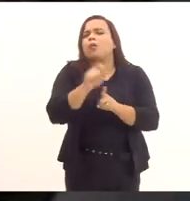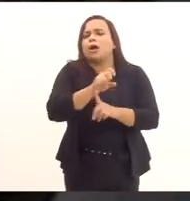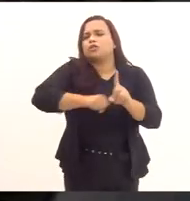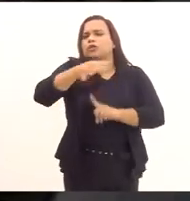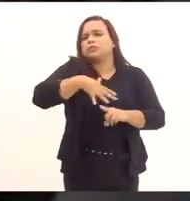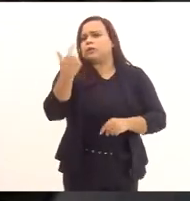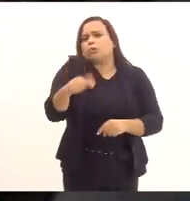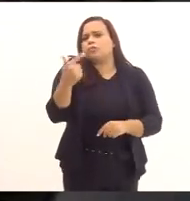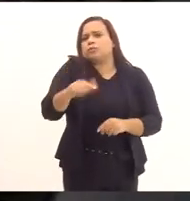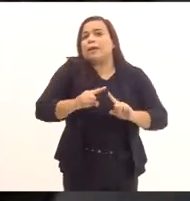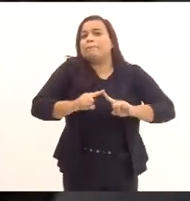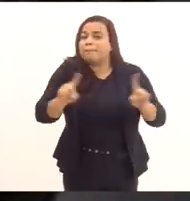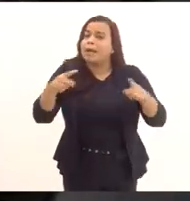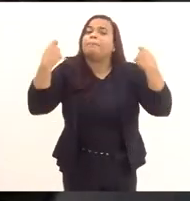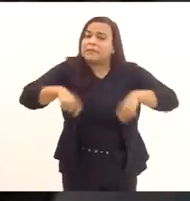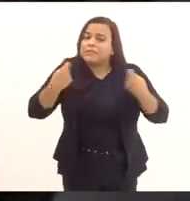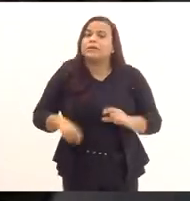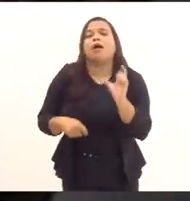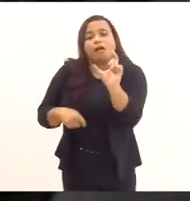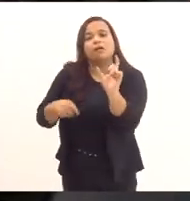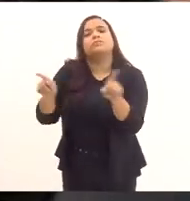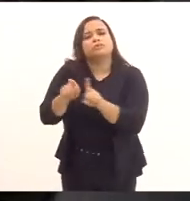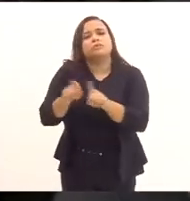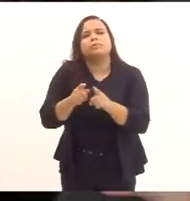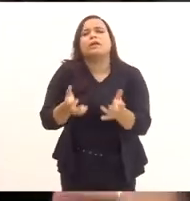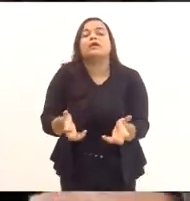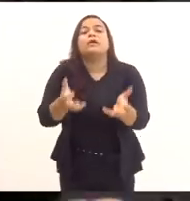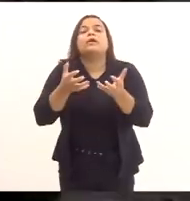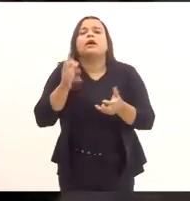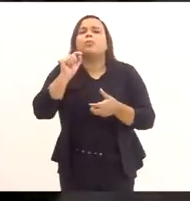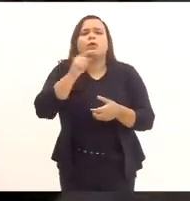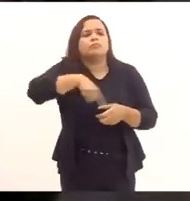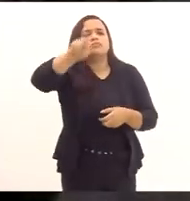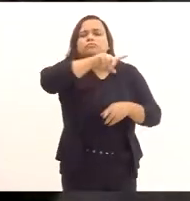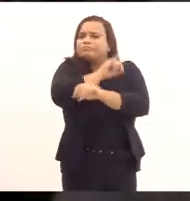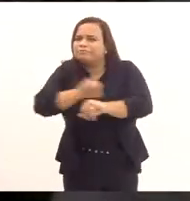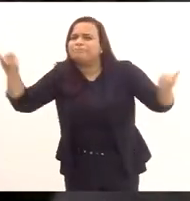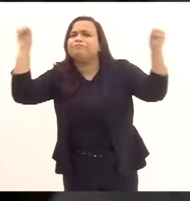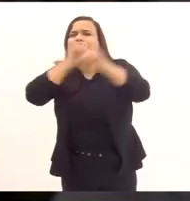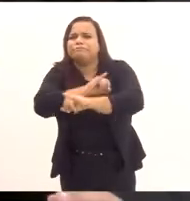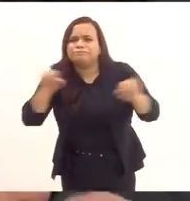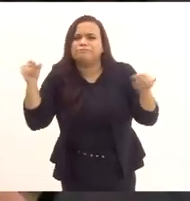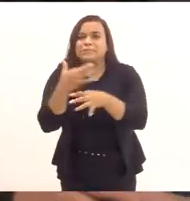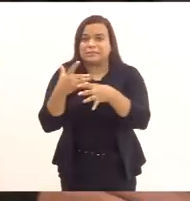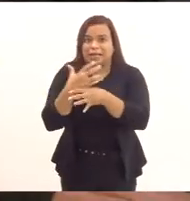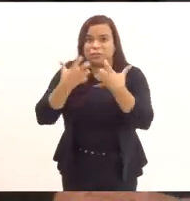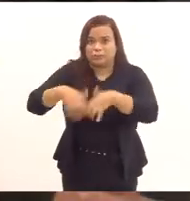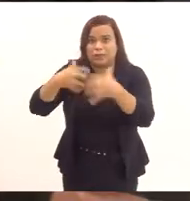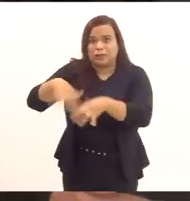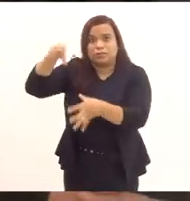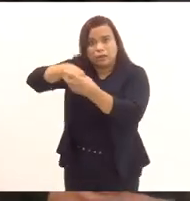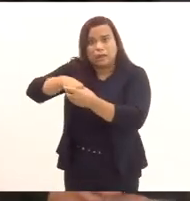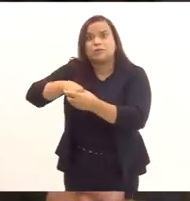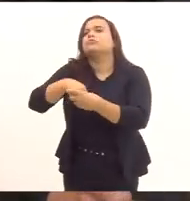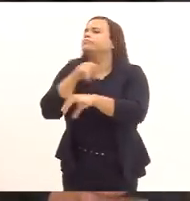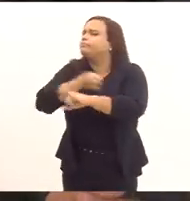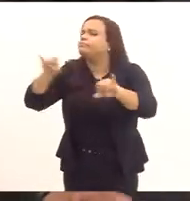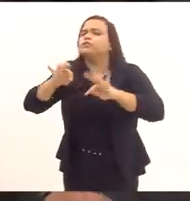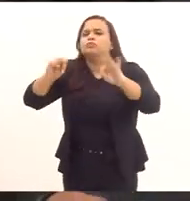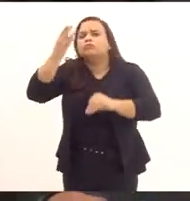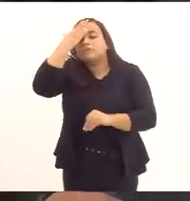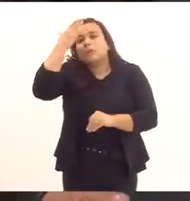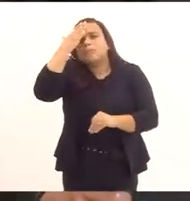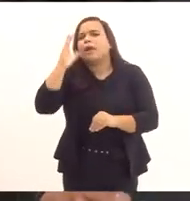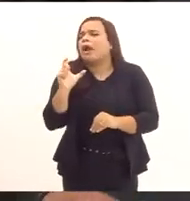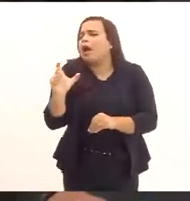que fosse feita uma campanha de divulgação maciça na cidade para que essas pessoas que pudesse ter-se entendimento eu mesmo